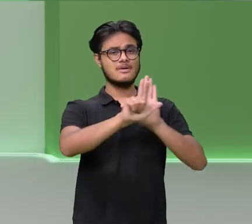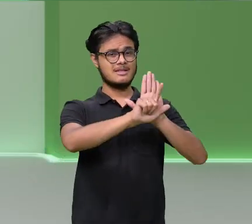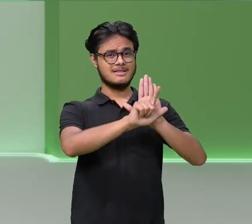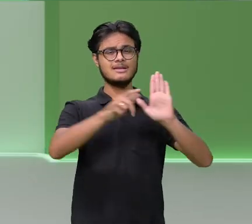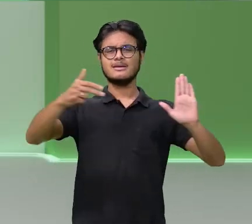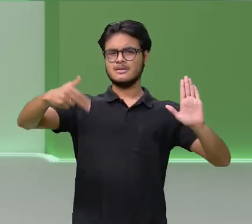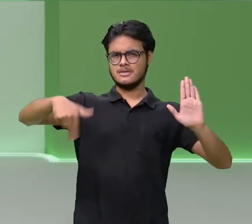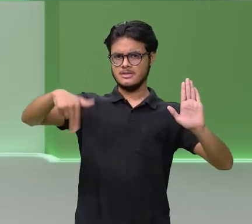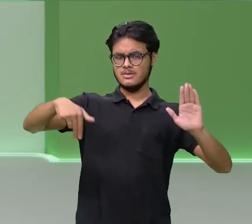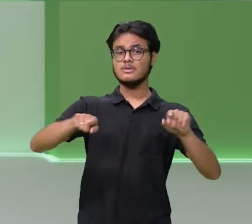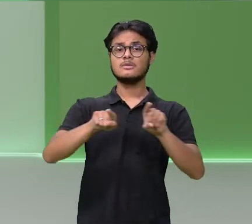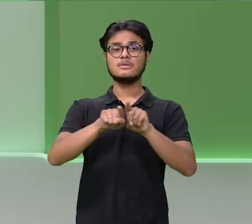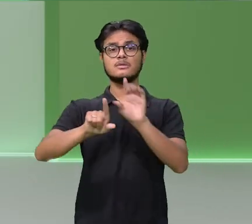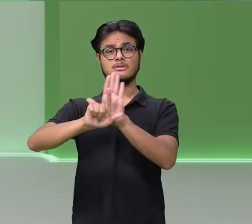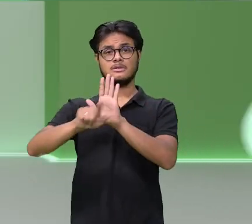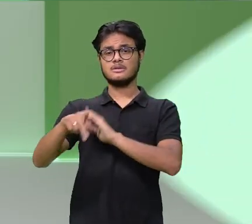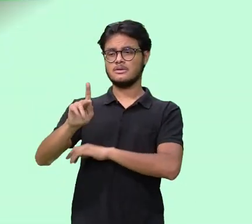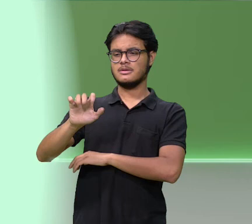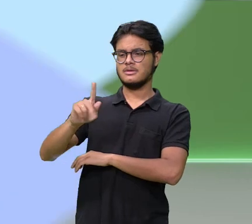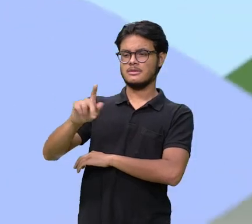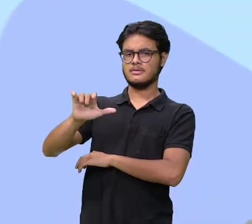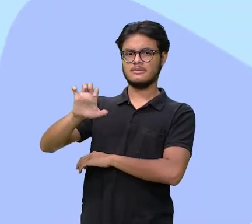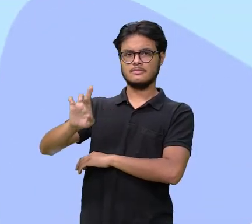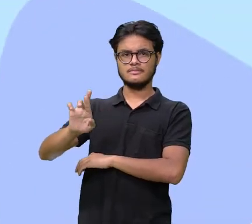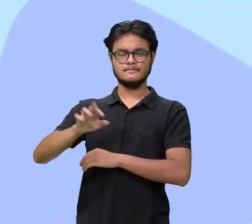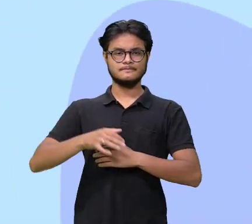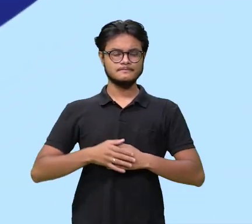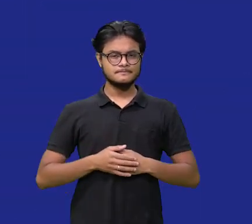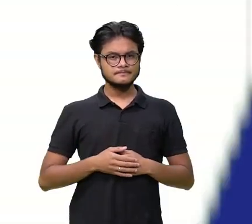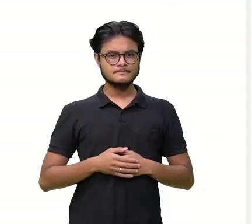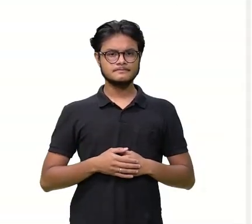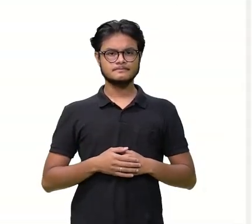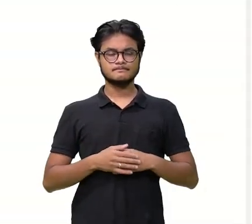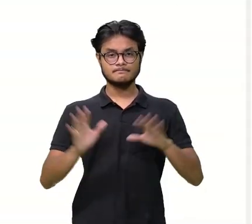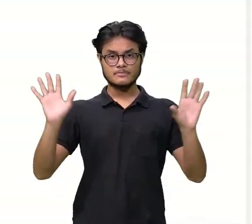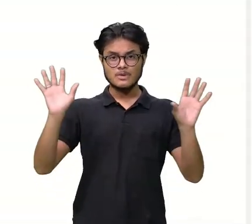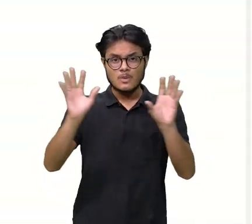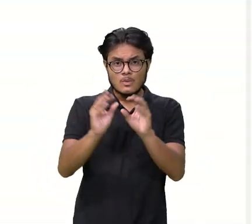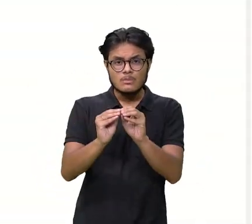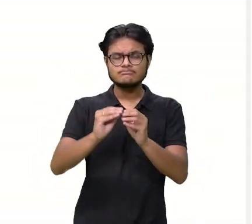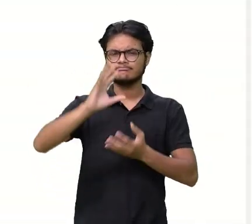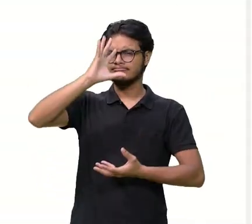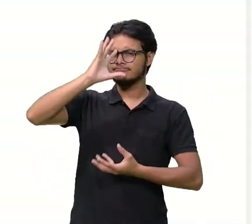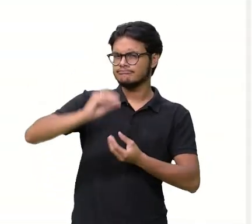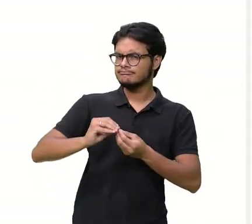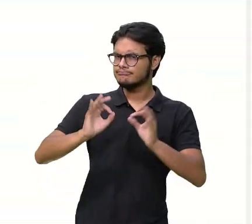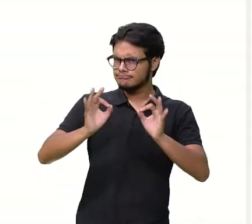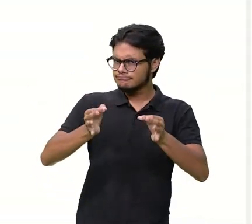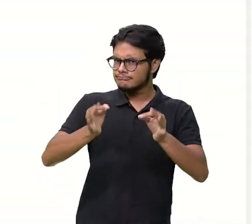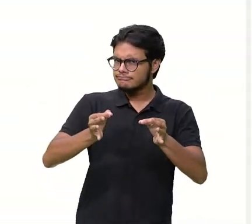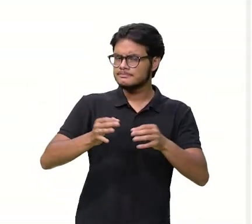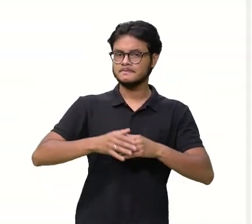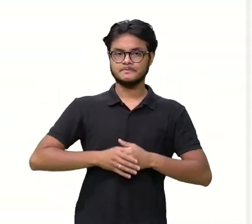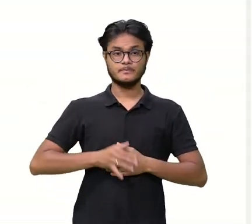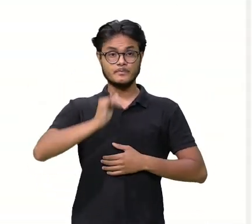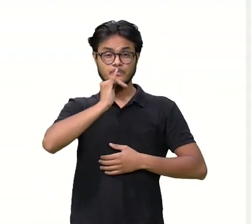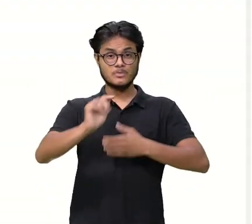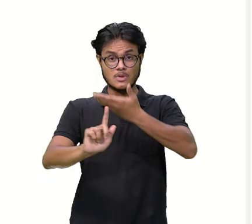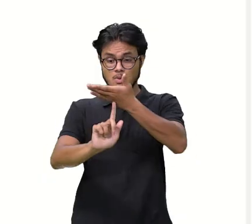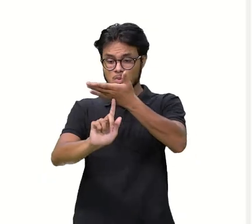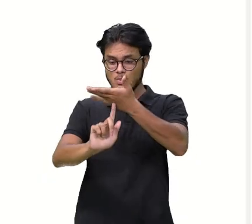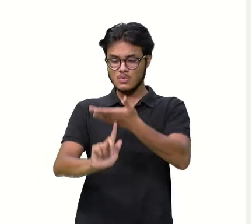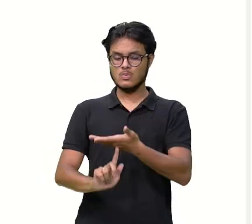gravitação universal e as leis de Kepler. Vamos fazer um resumão agora para você? A força gravitacional ela vai